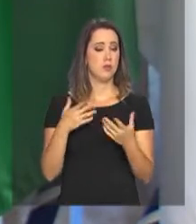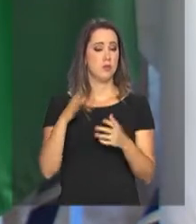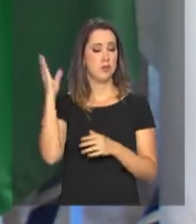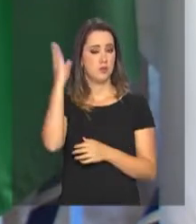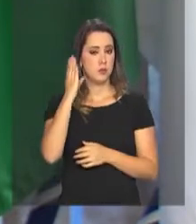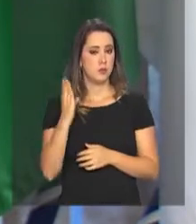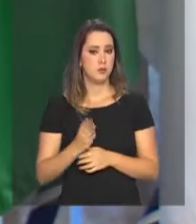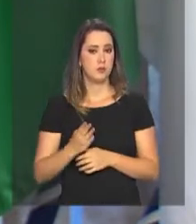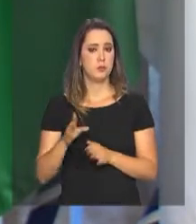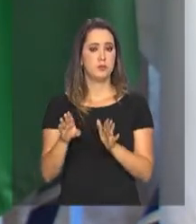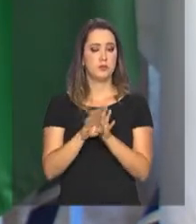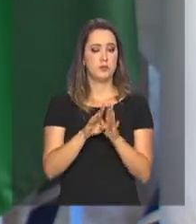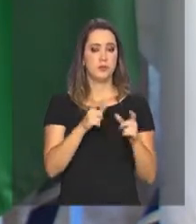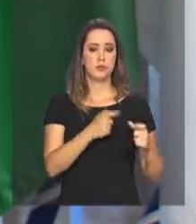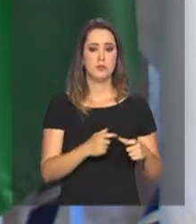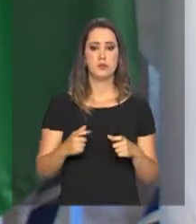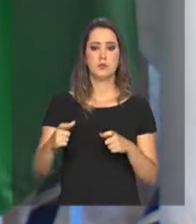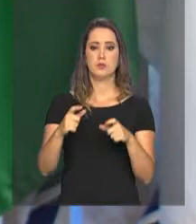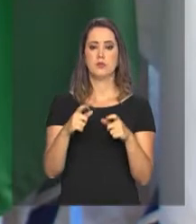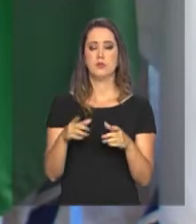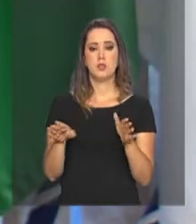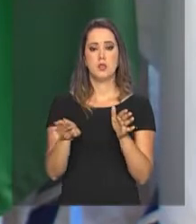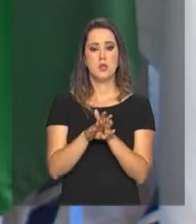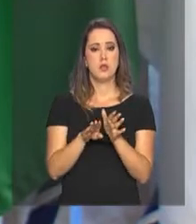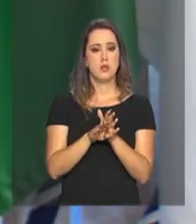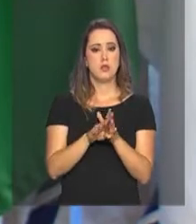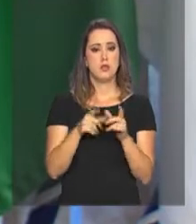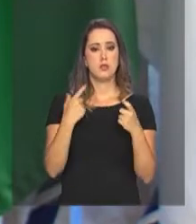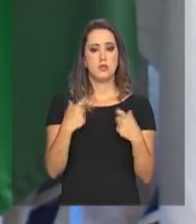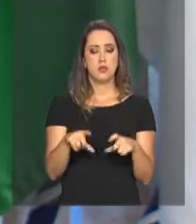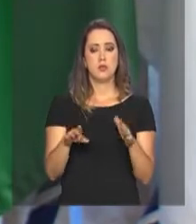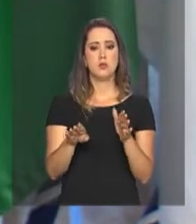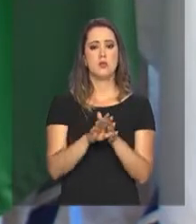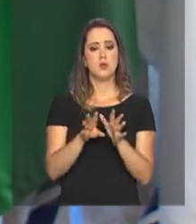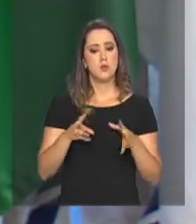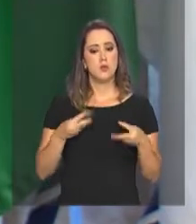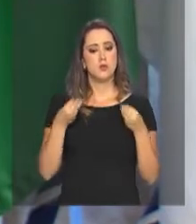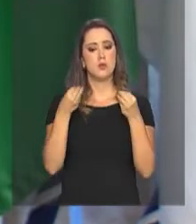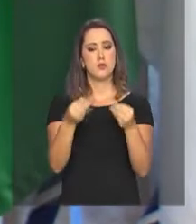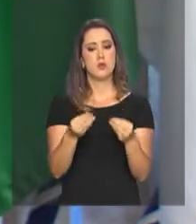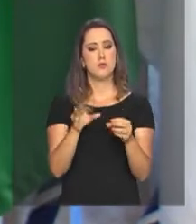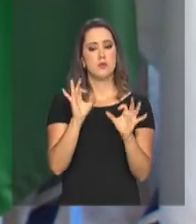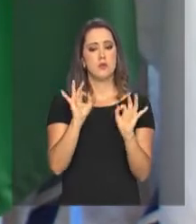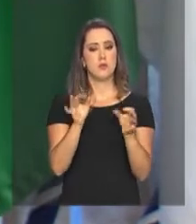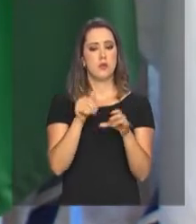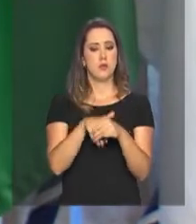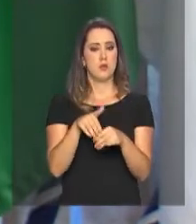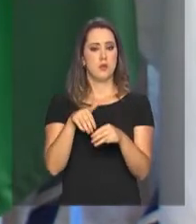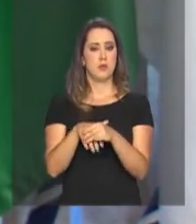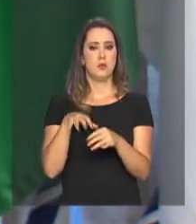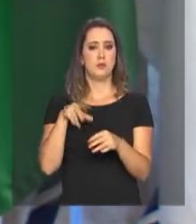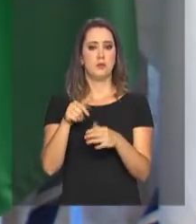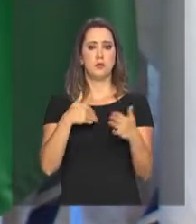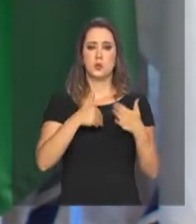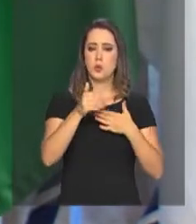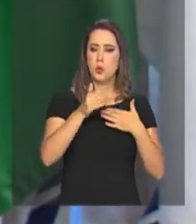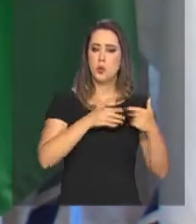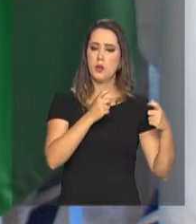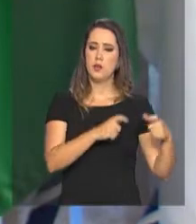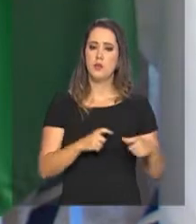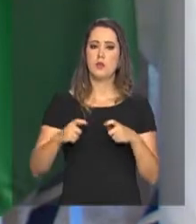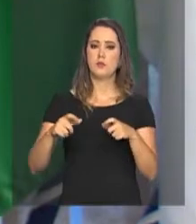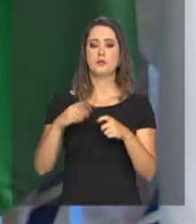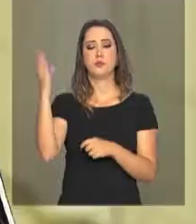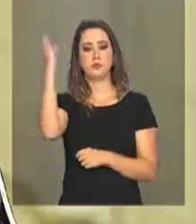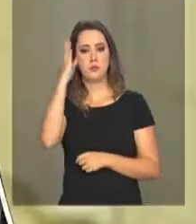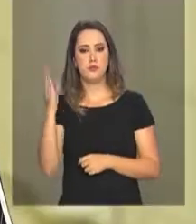brasileiro então é fazer chegar à urna garantia votação em todo e qualquer ponto do